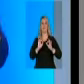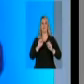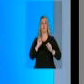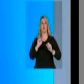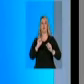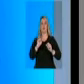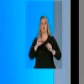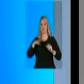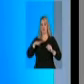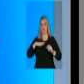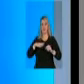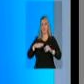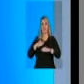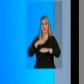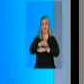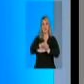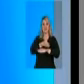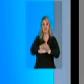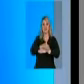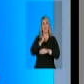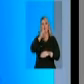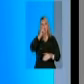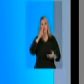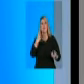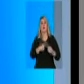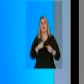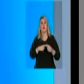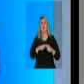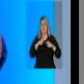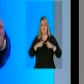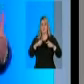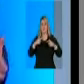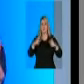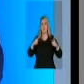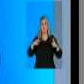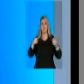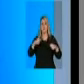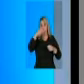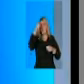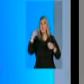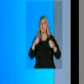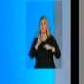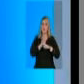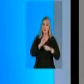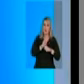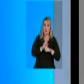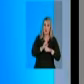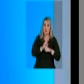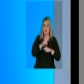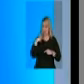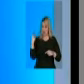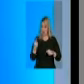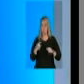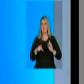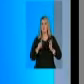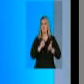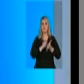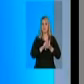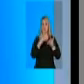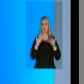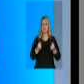cidade acessível. Isso é uma coisa muito grave, porque cada vez mais as pessoas precisam de cuidado e é papel da Prefeitura assumir